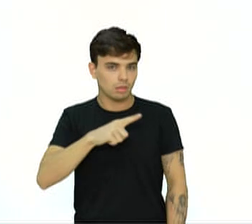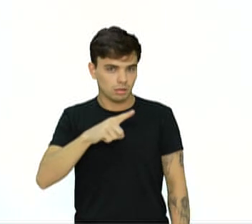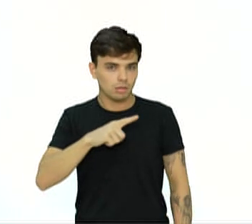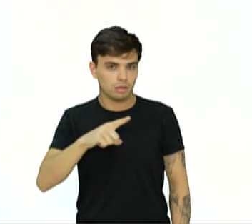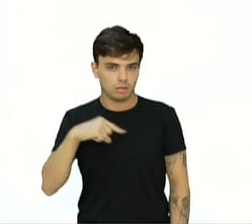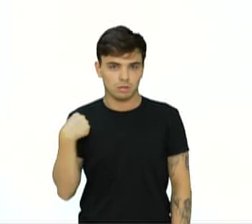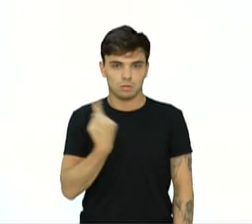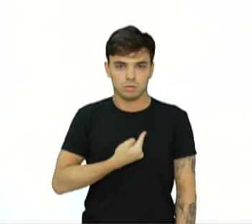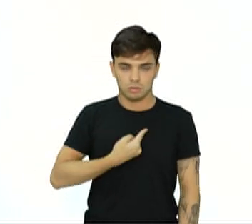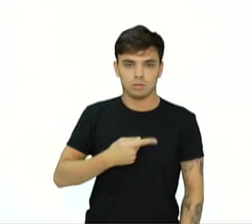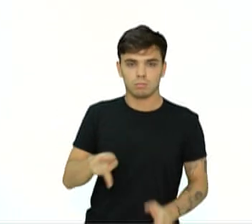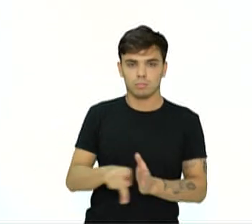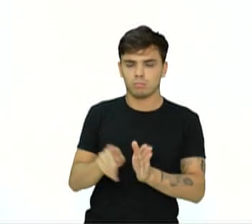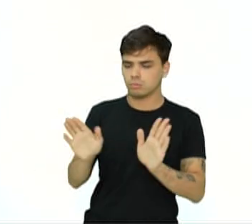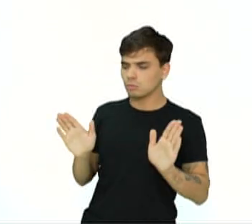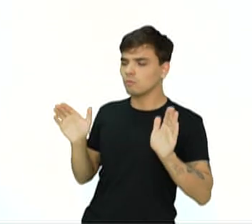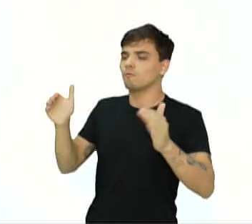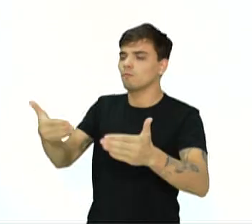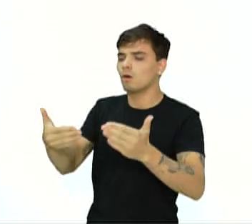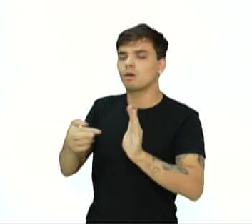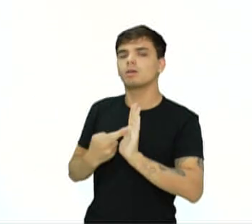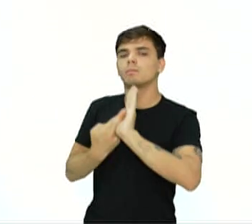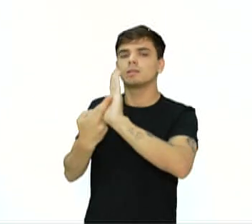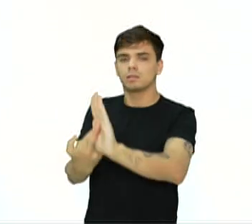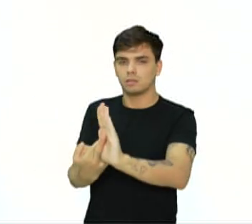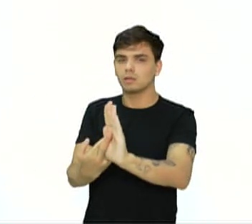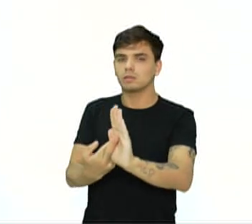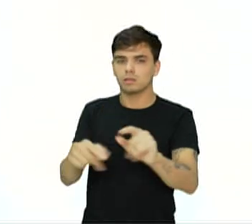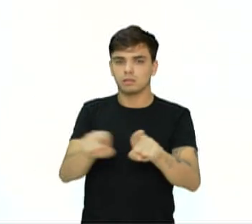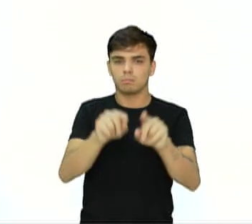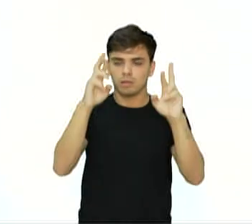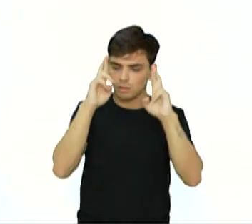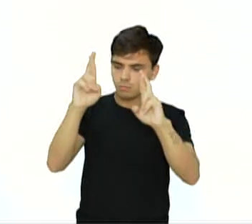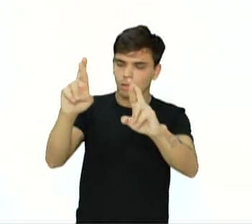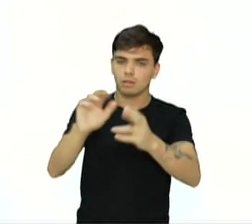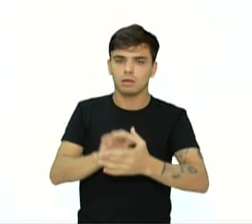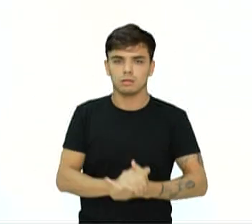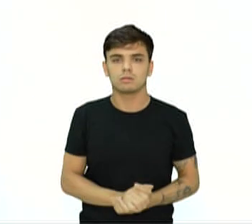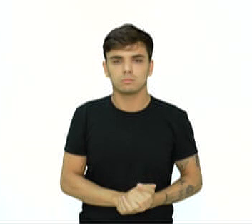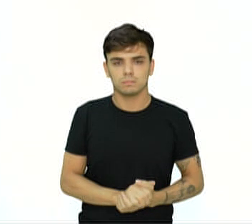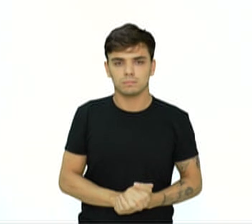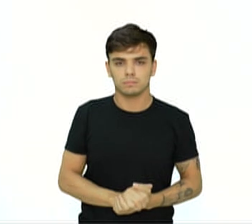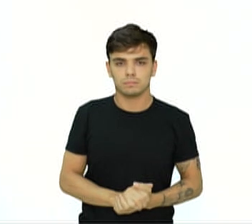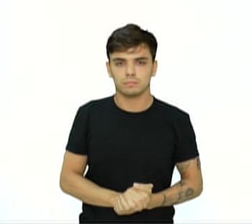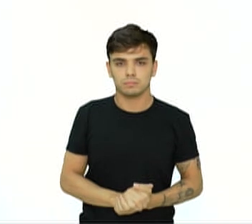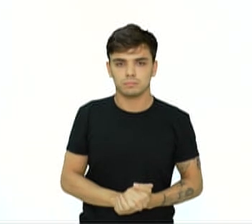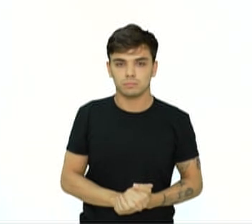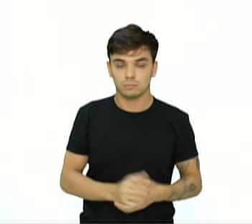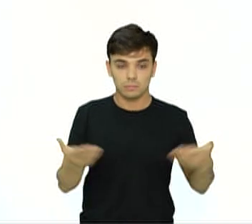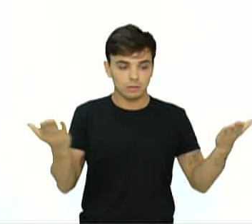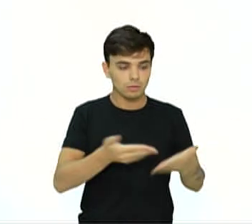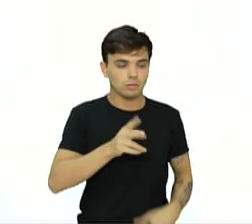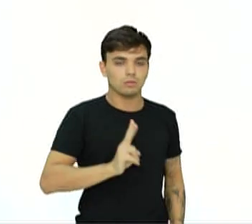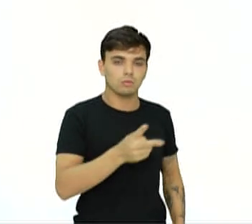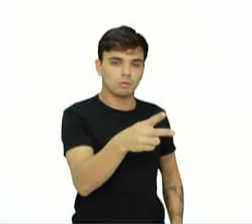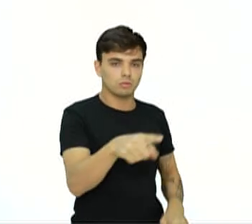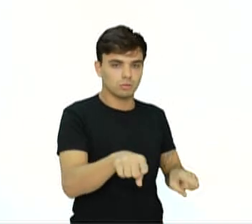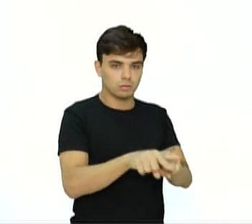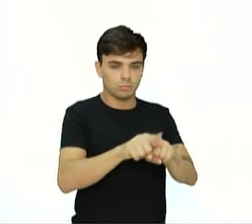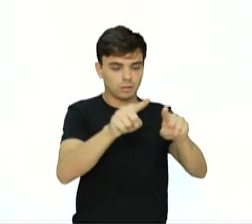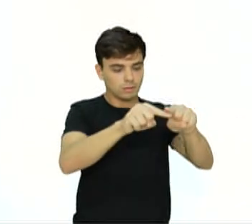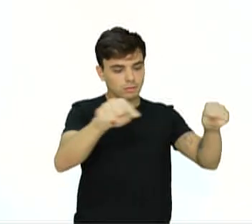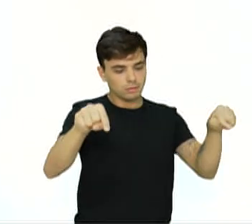termos as nossas pautas representadas e respeitadas. Continuamos aqui na sala